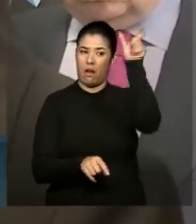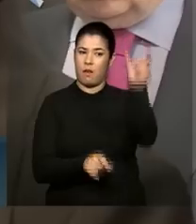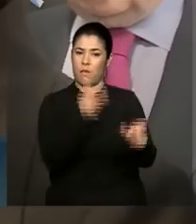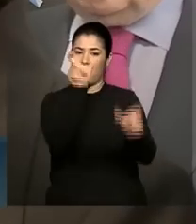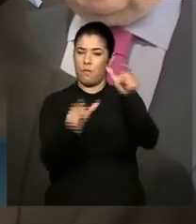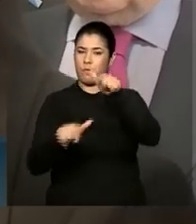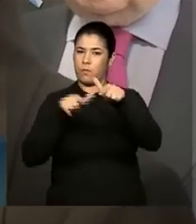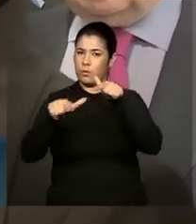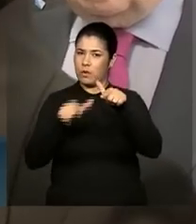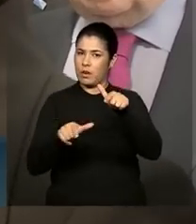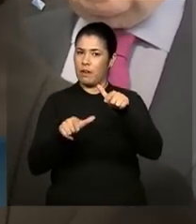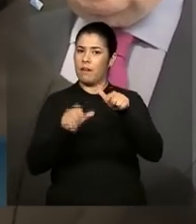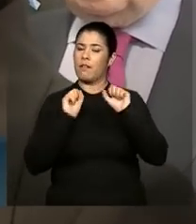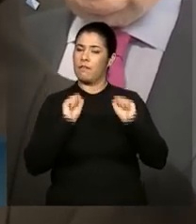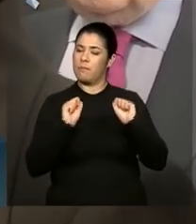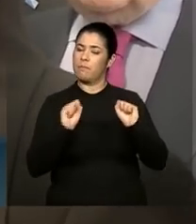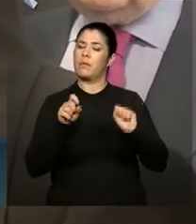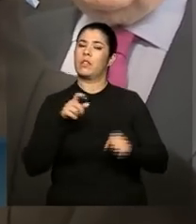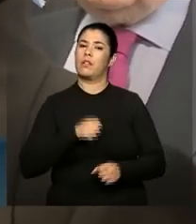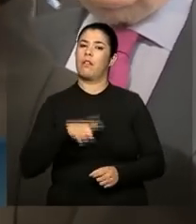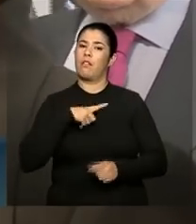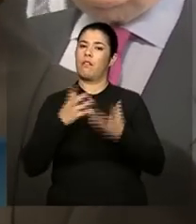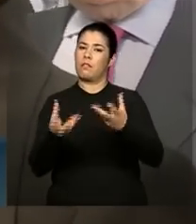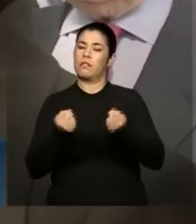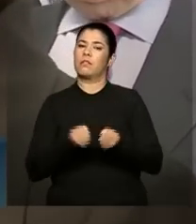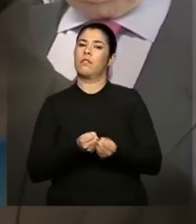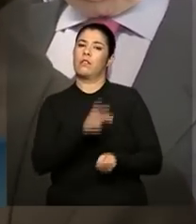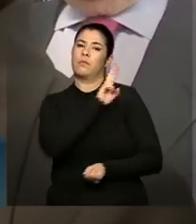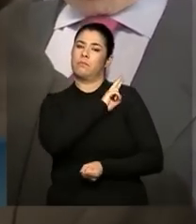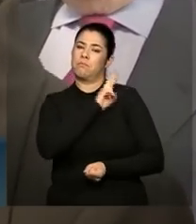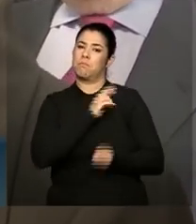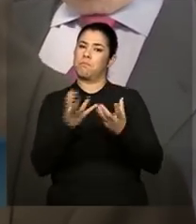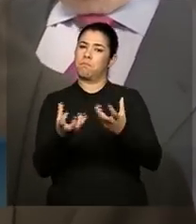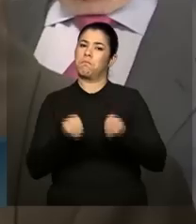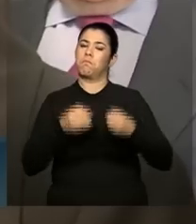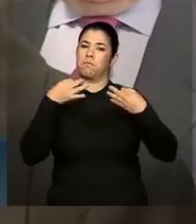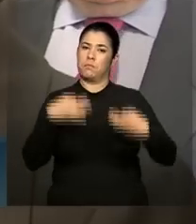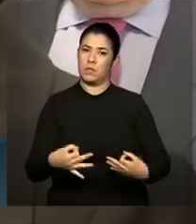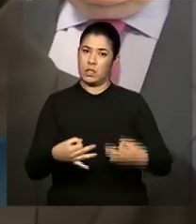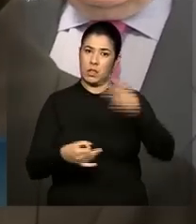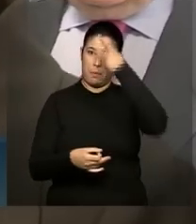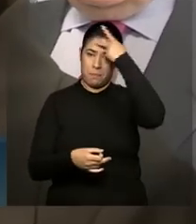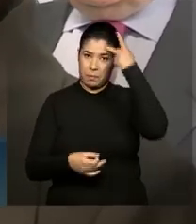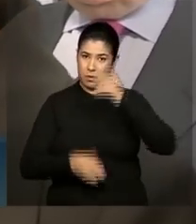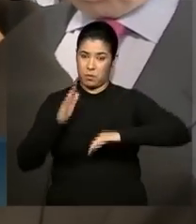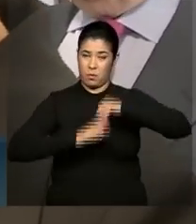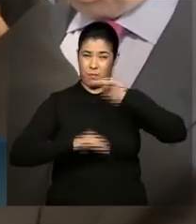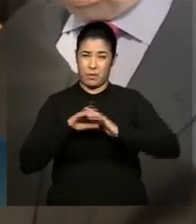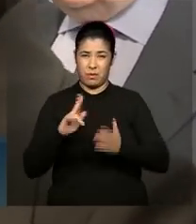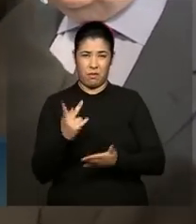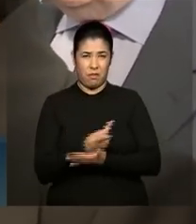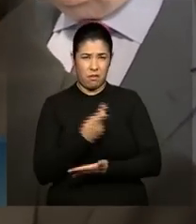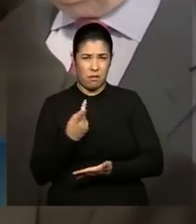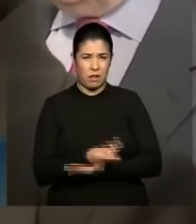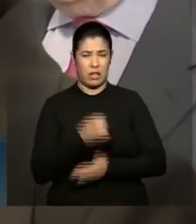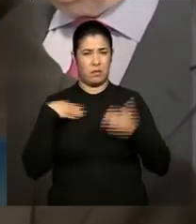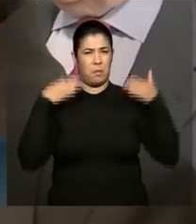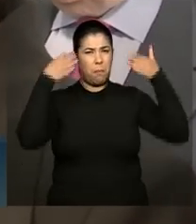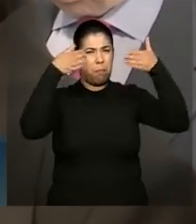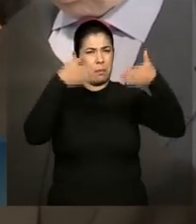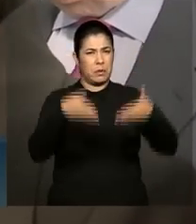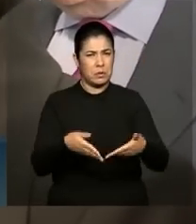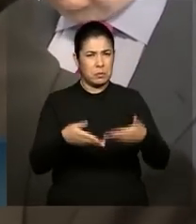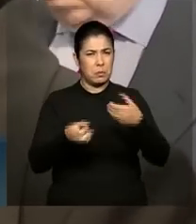funcionários da Petrobras que vão ter de pagar por isso. Quem cometeu maus feitos, quem participou de